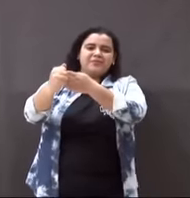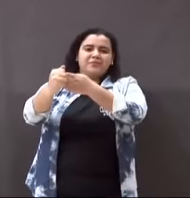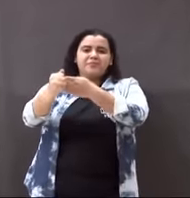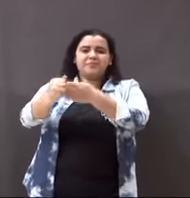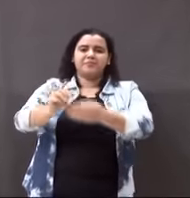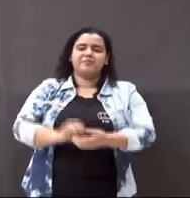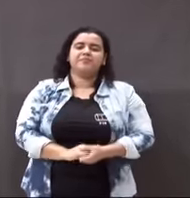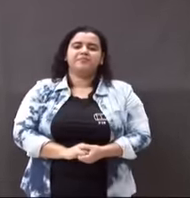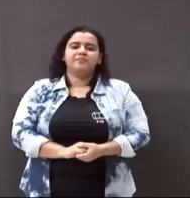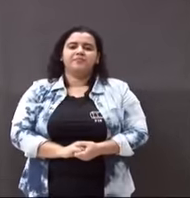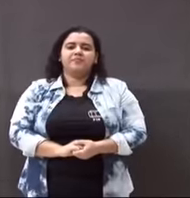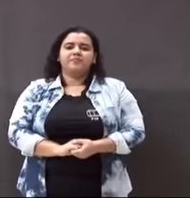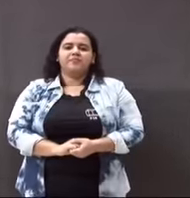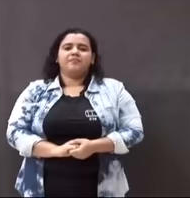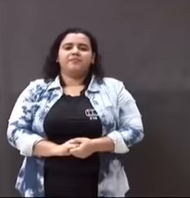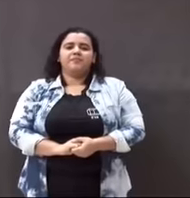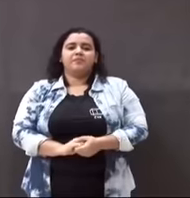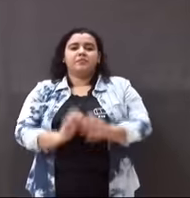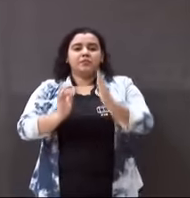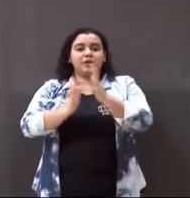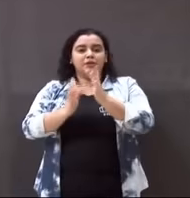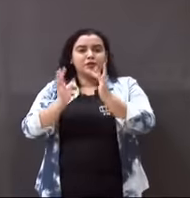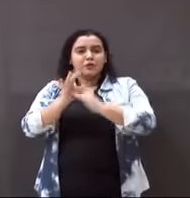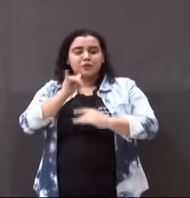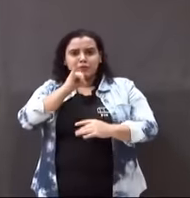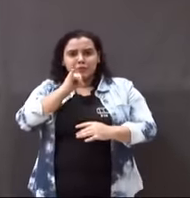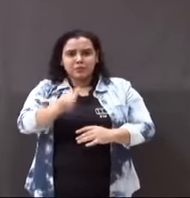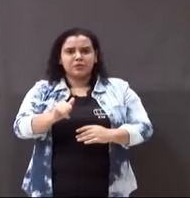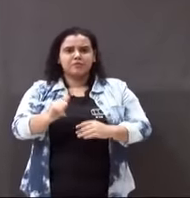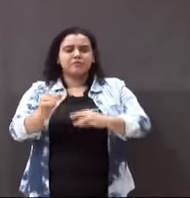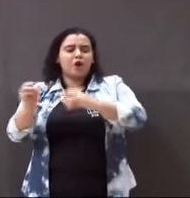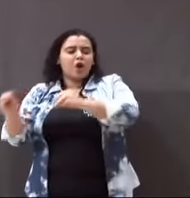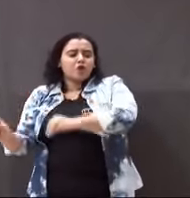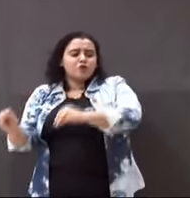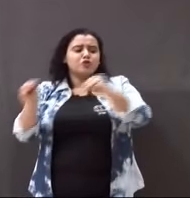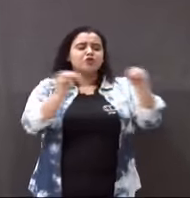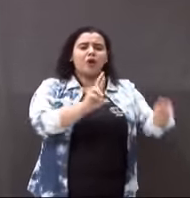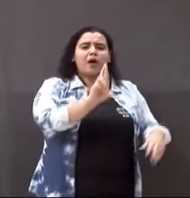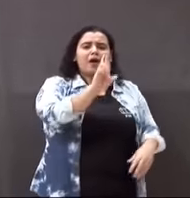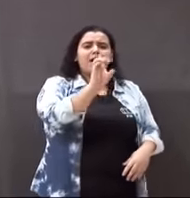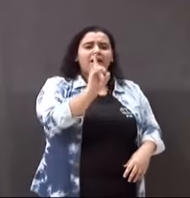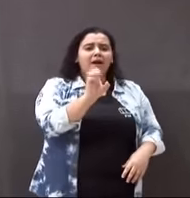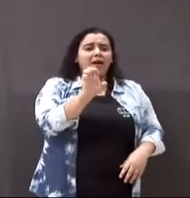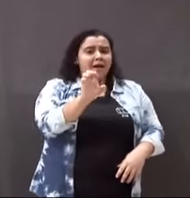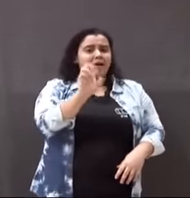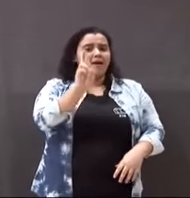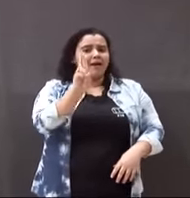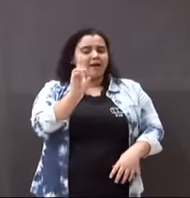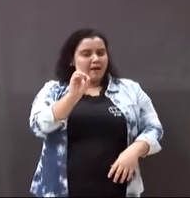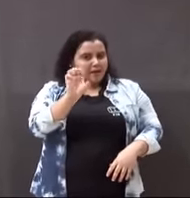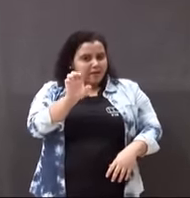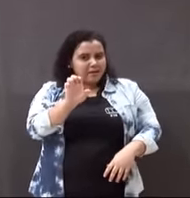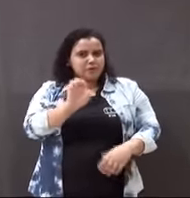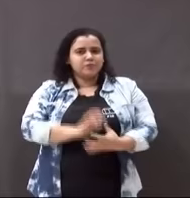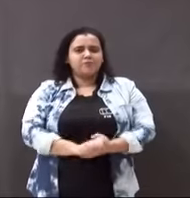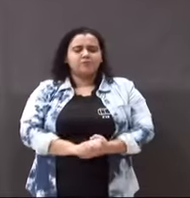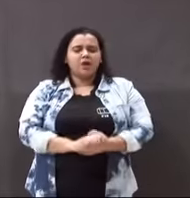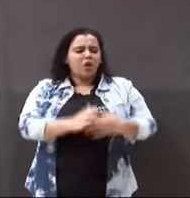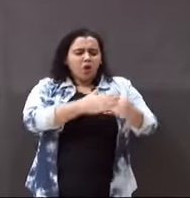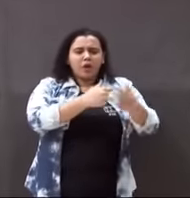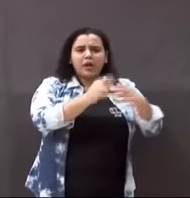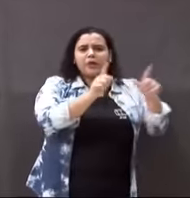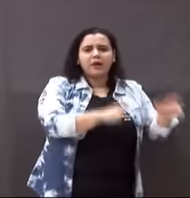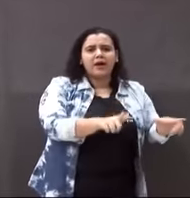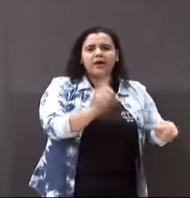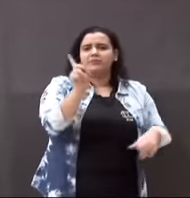Jogue a rede aonde? Qualquer lugar? Não. Do lado direito. Tem